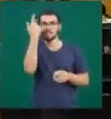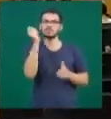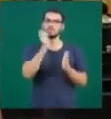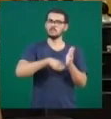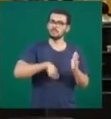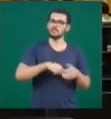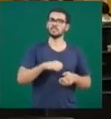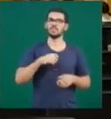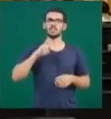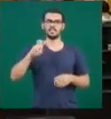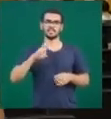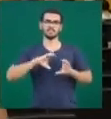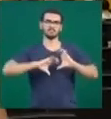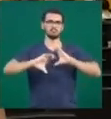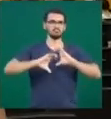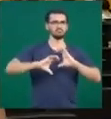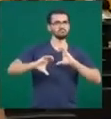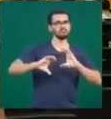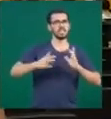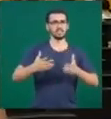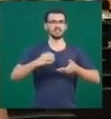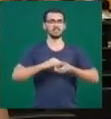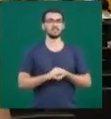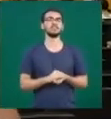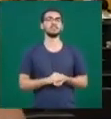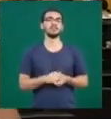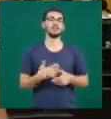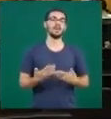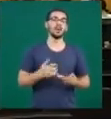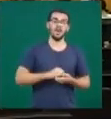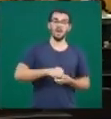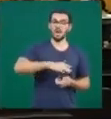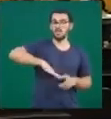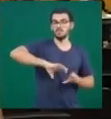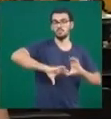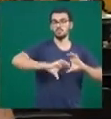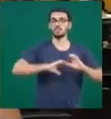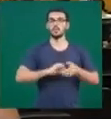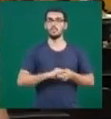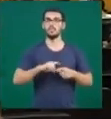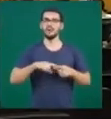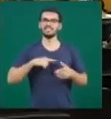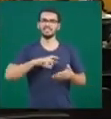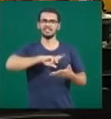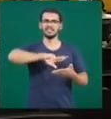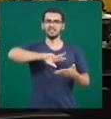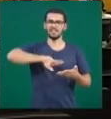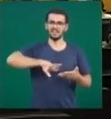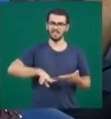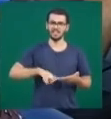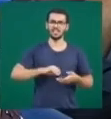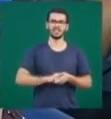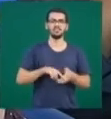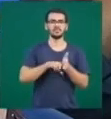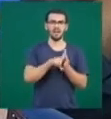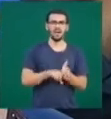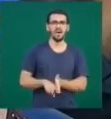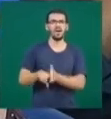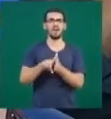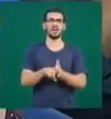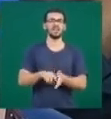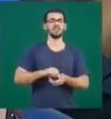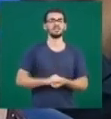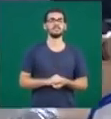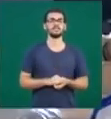SECOM. O evento é focado na área de comunicação, mas por ser plural, atraiu também outros campos de estudo. E por falar